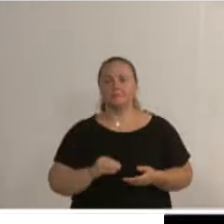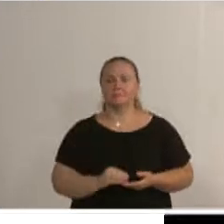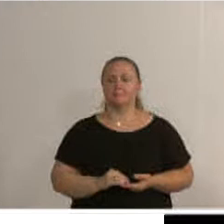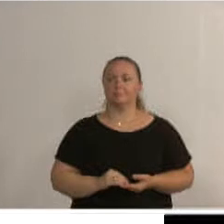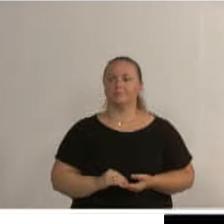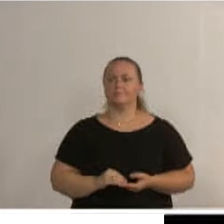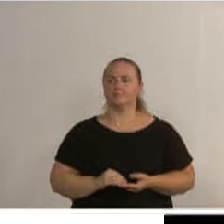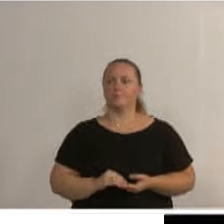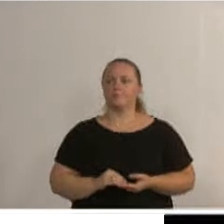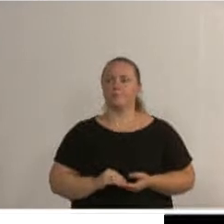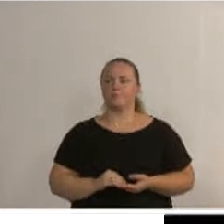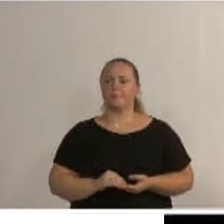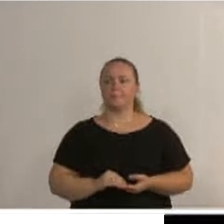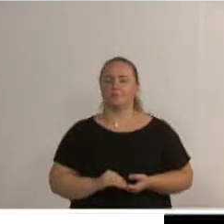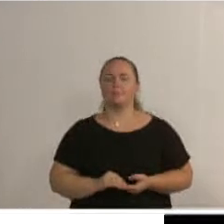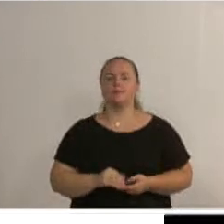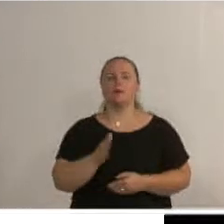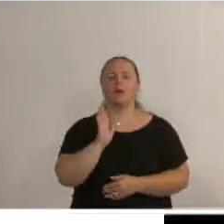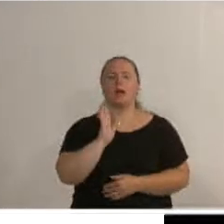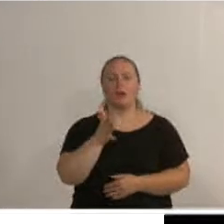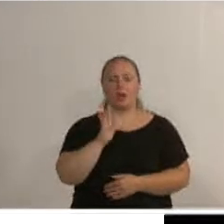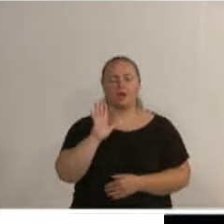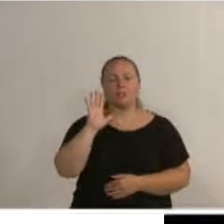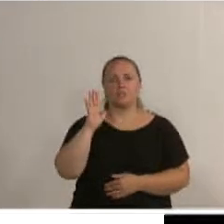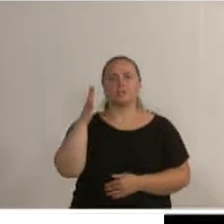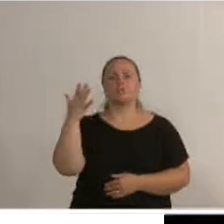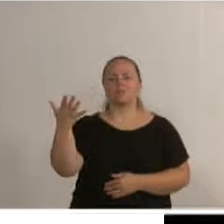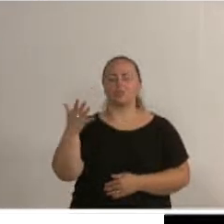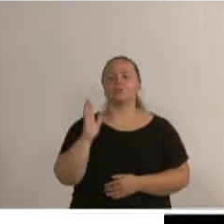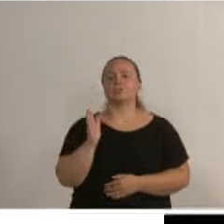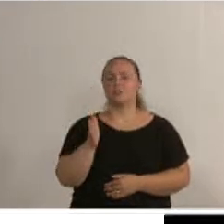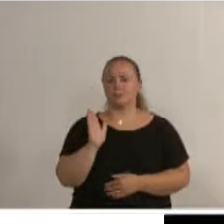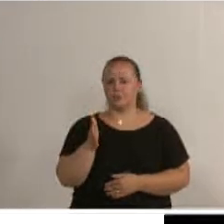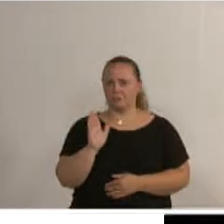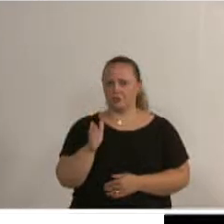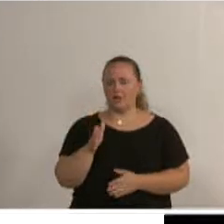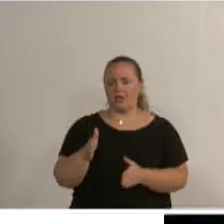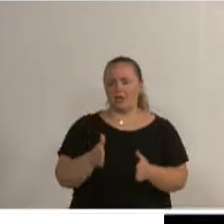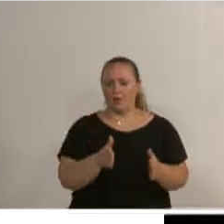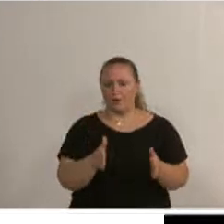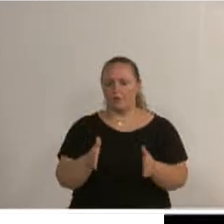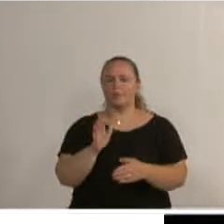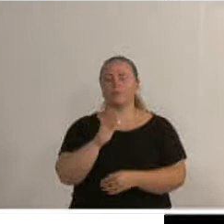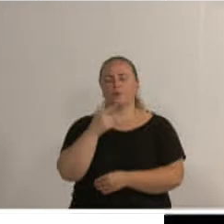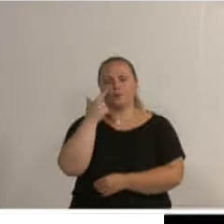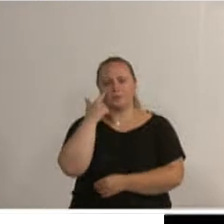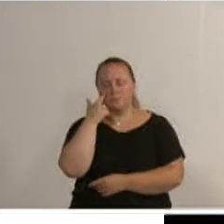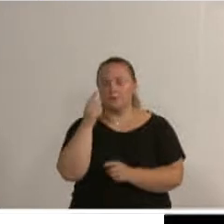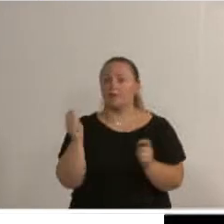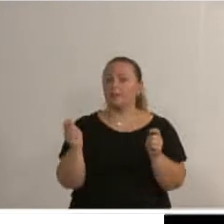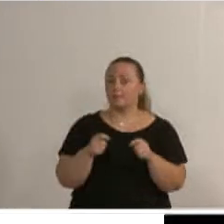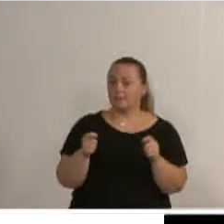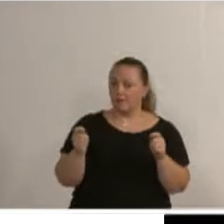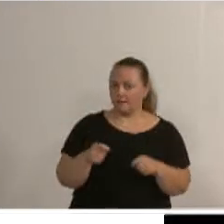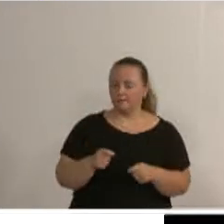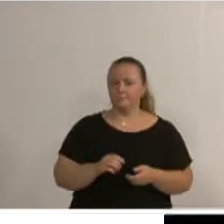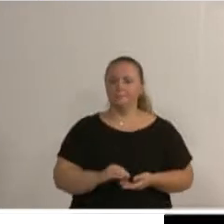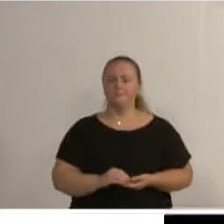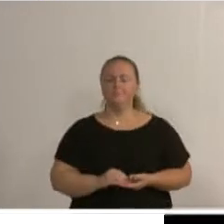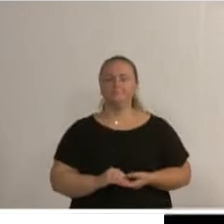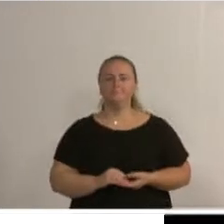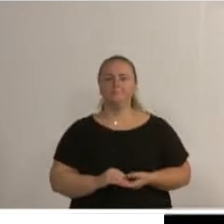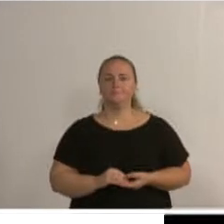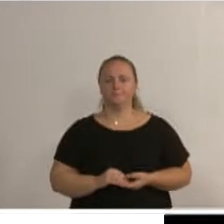aqui, por exemplo, a gente já ocorreu num recapeamento de uma estrada por um tempo, já viu que ela é possível. E aquela parte onde